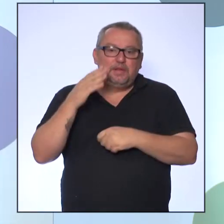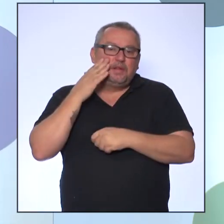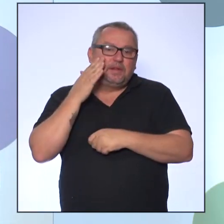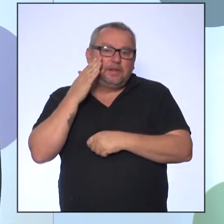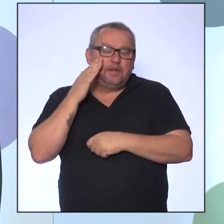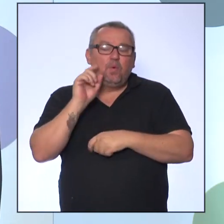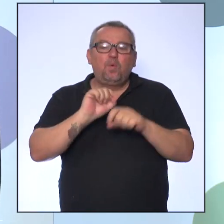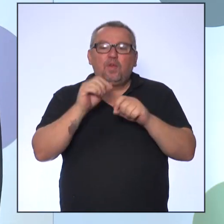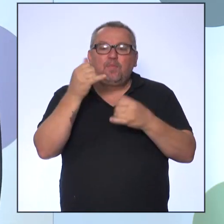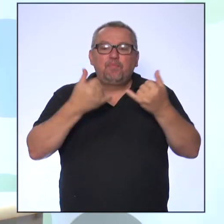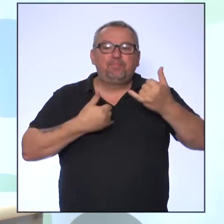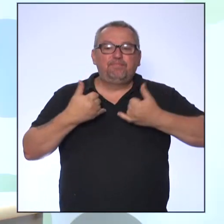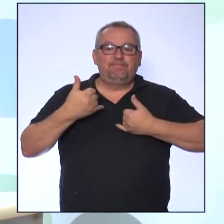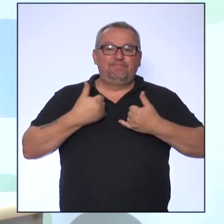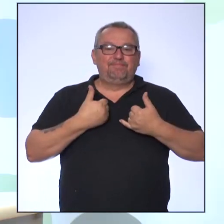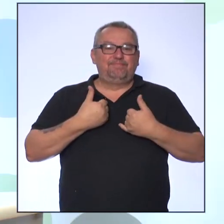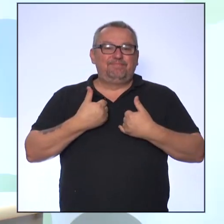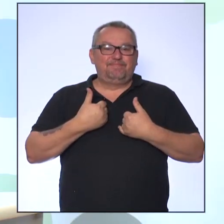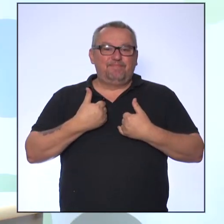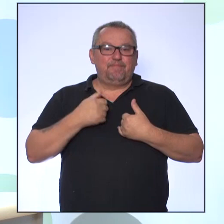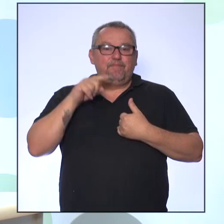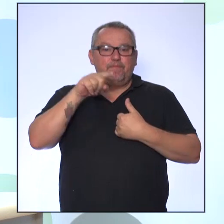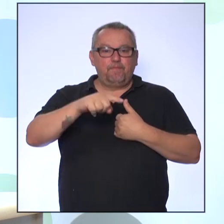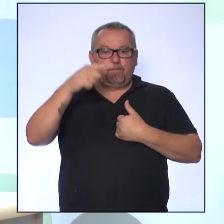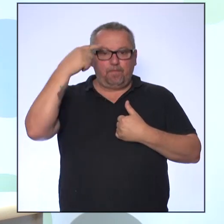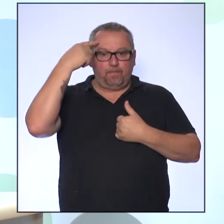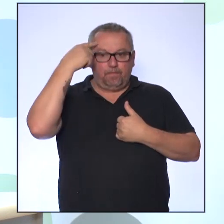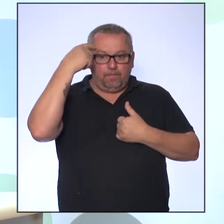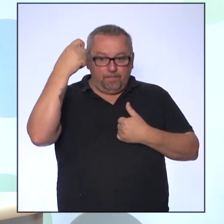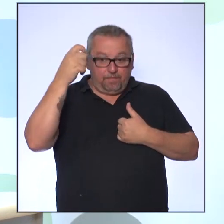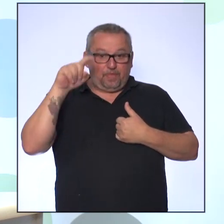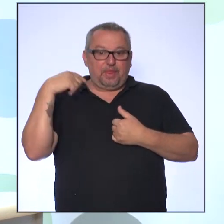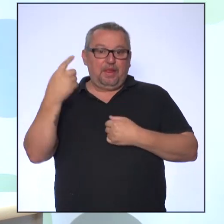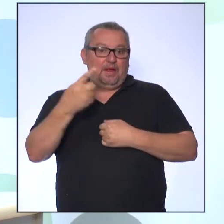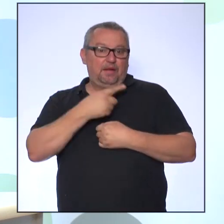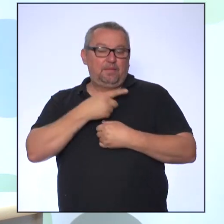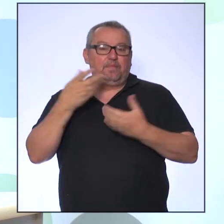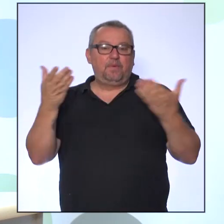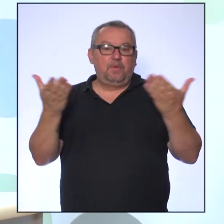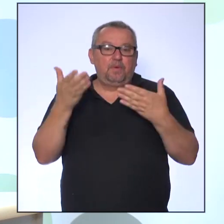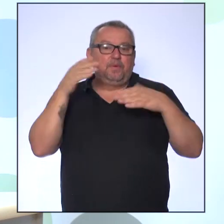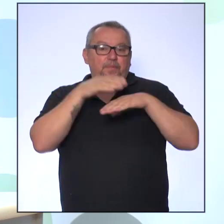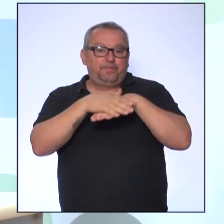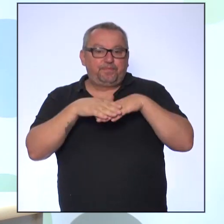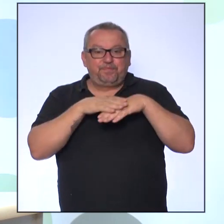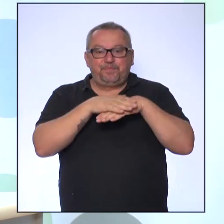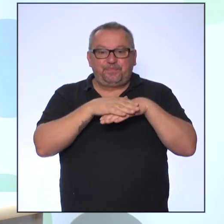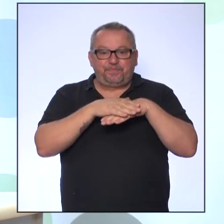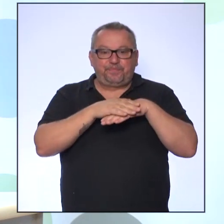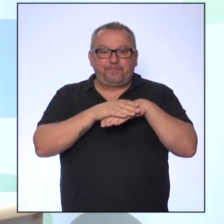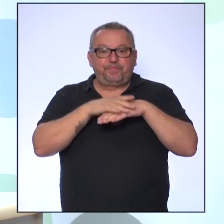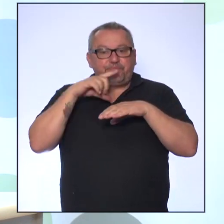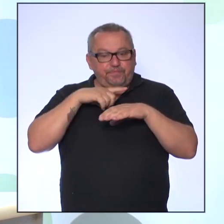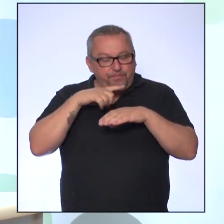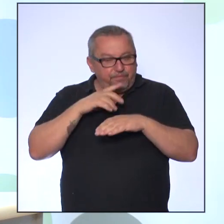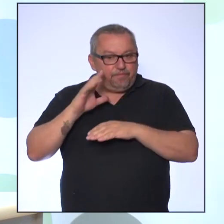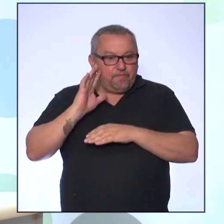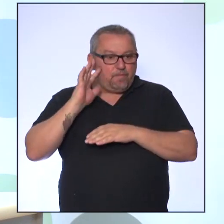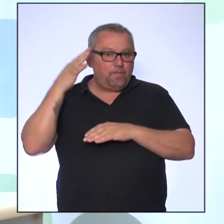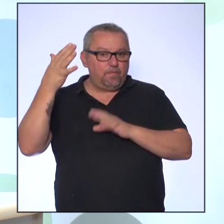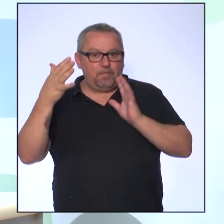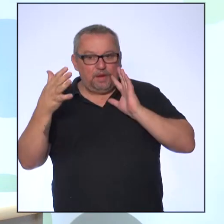informação diz. Verdade. E essa ideia, né, como nós estamos comentando do fluxograma, são as tomadas de